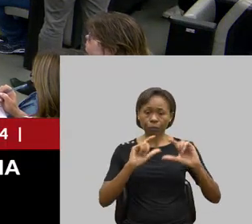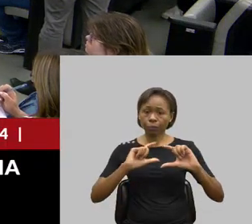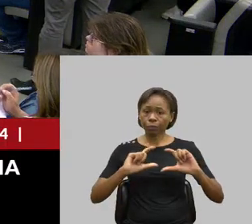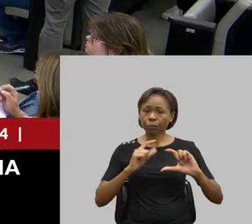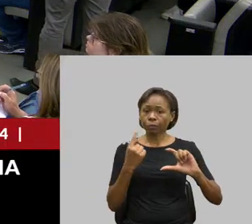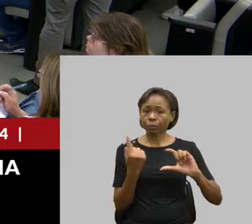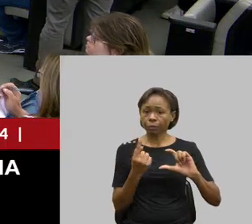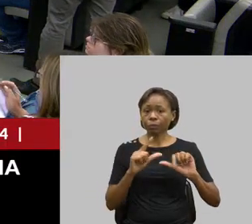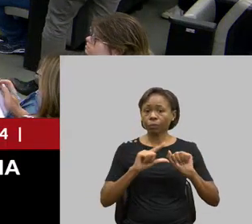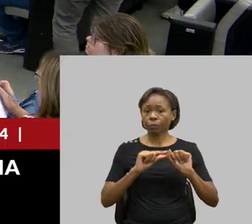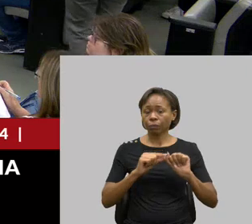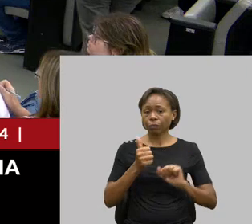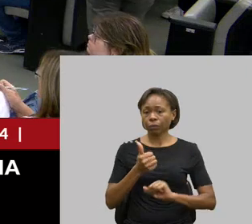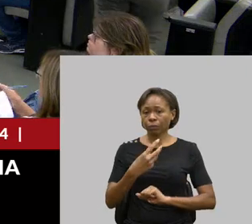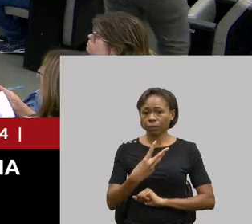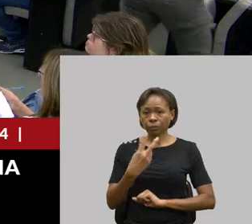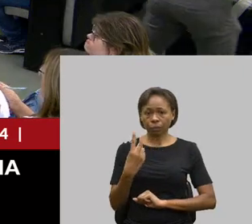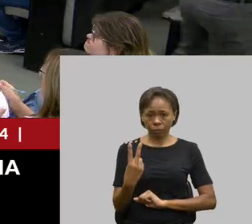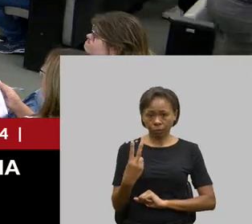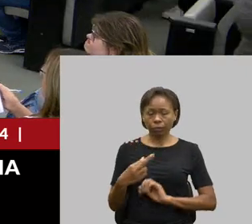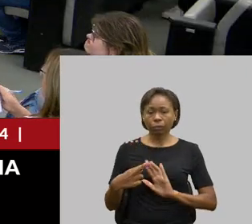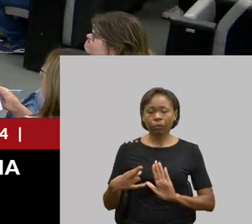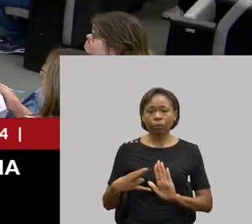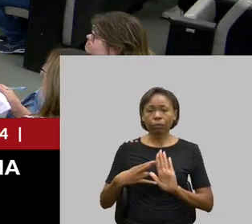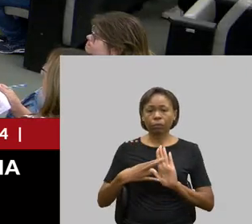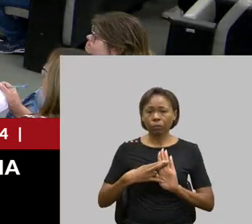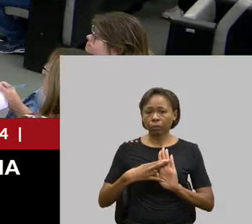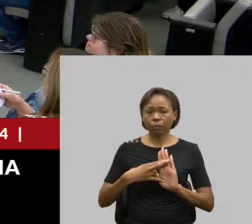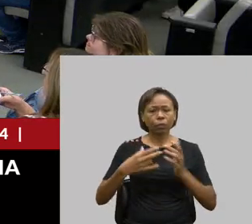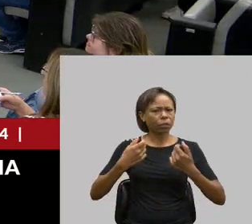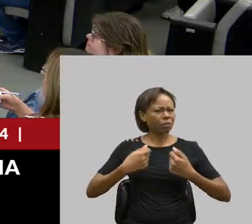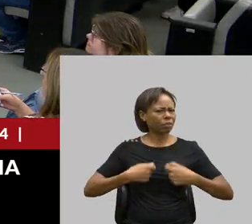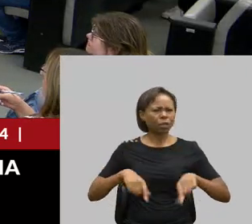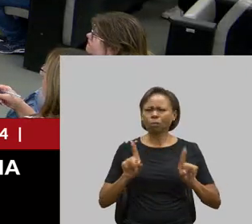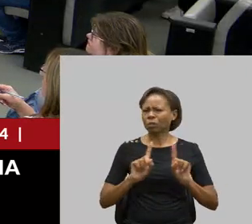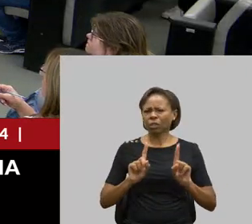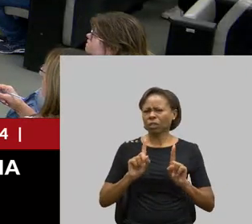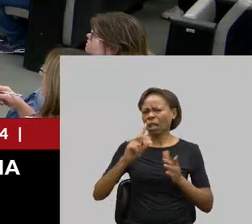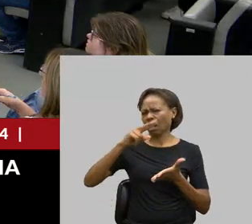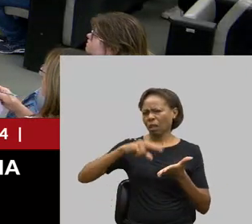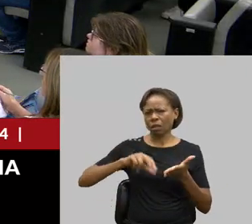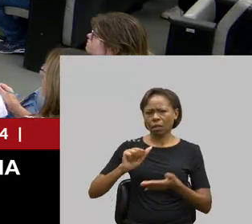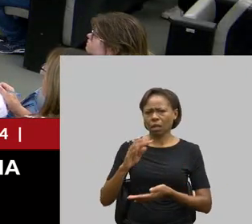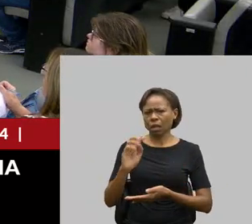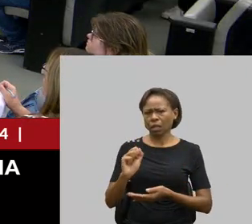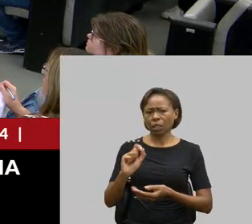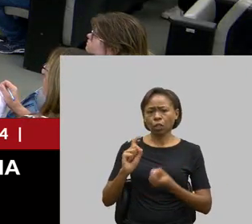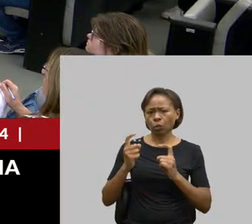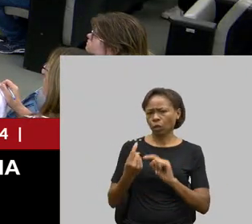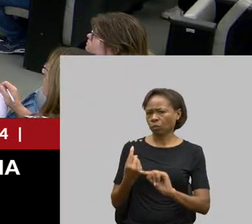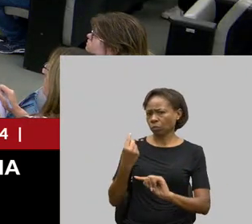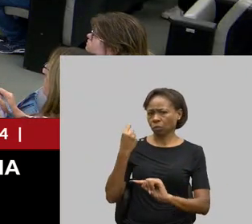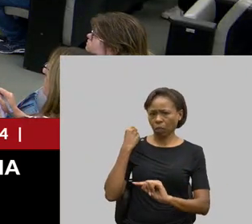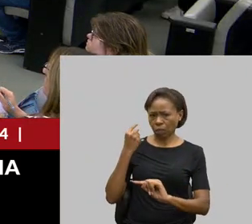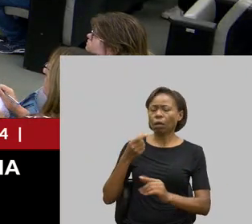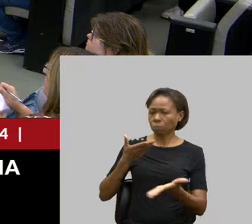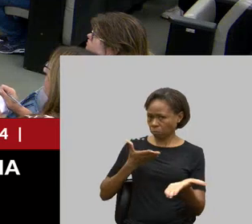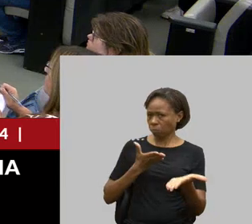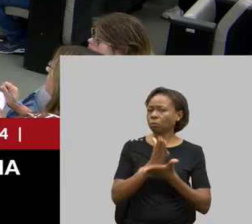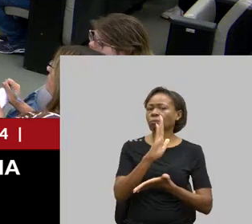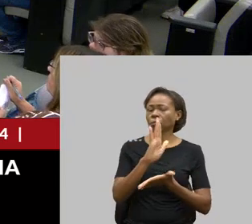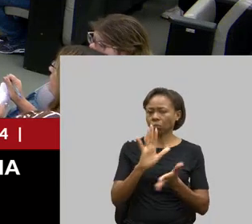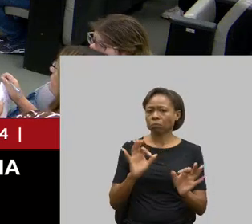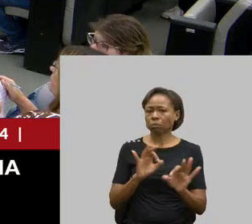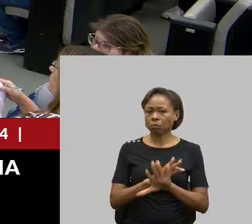132 do regimento interno, dispensa a leitura da ata da reunião anterior, considera aprovada e